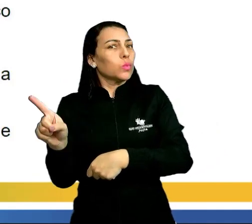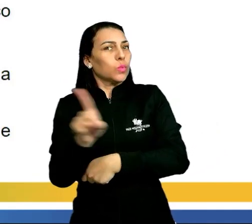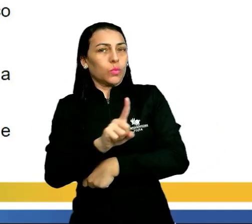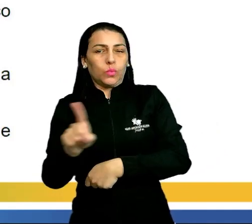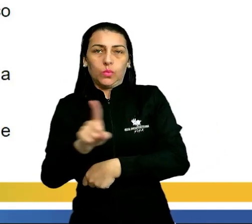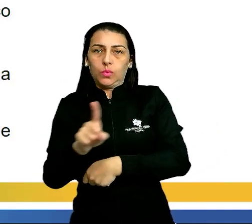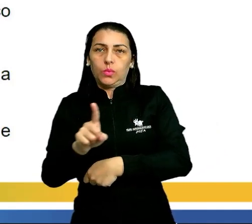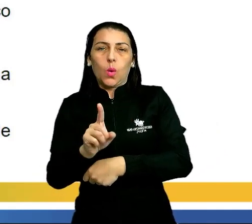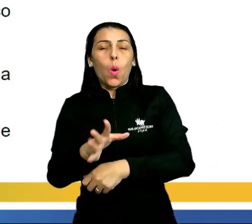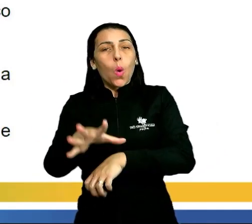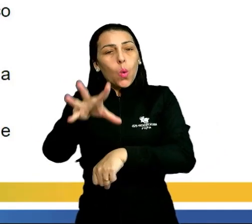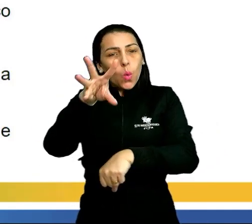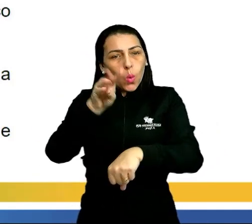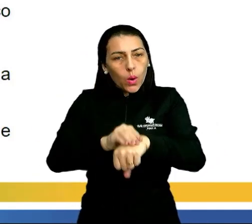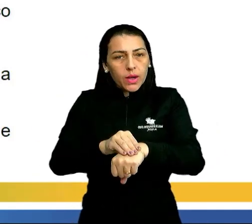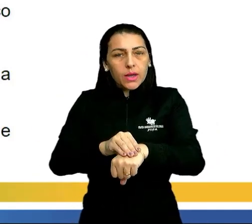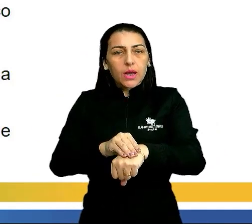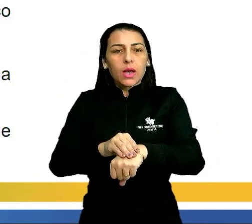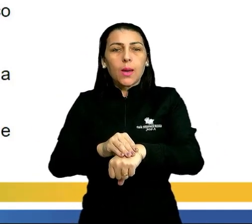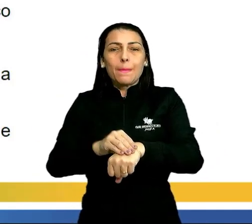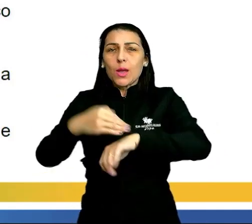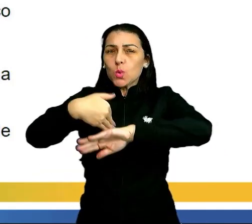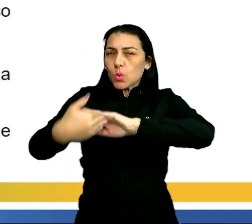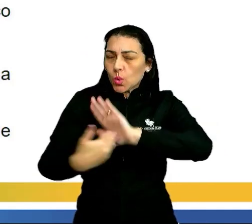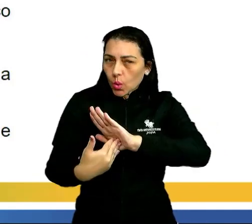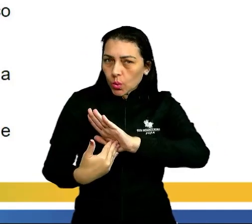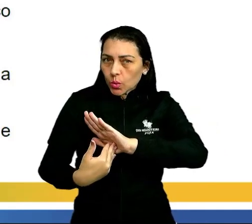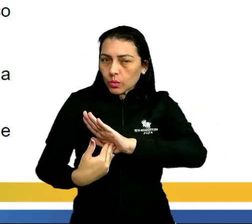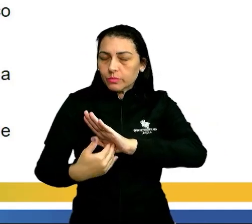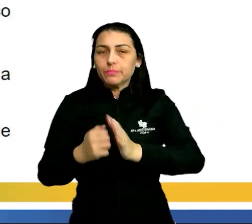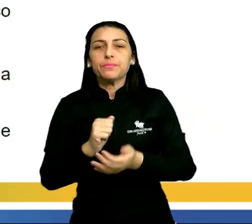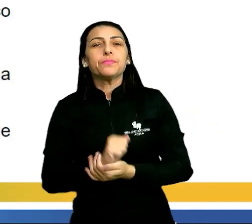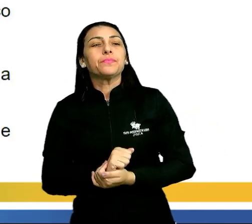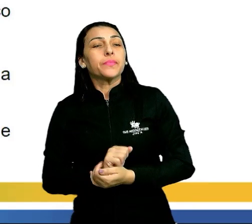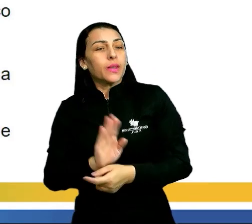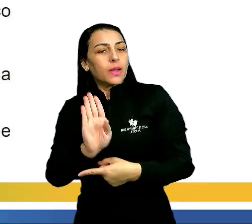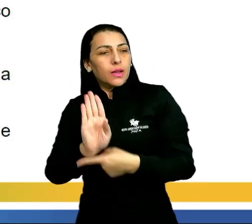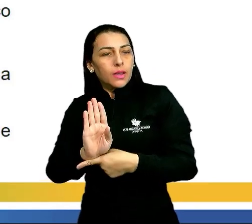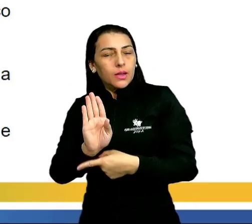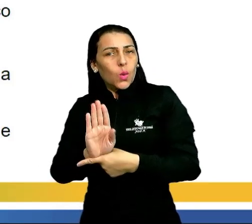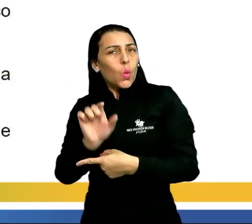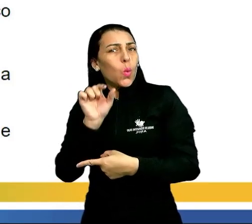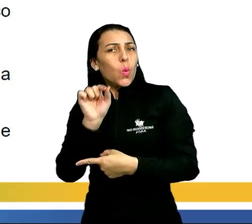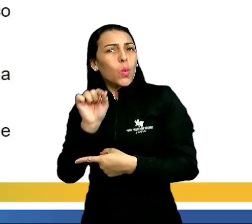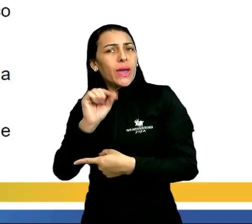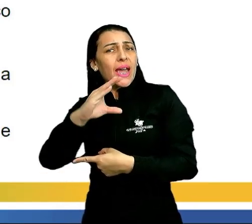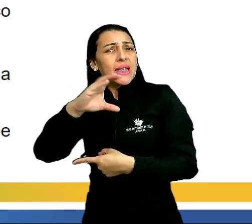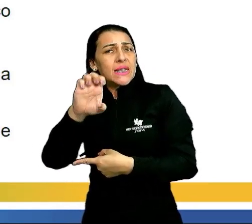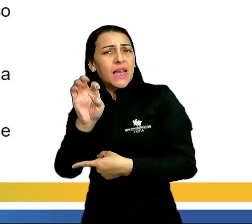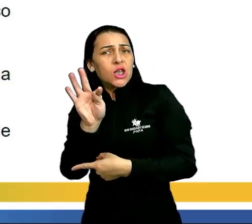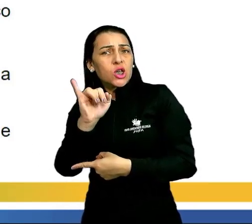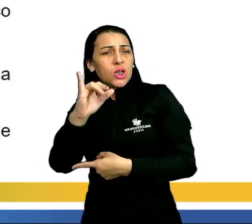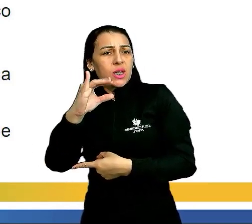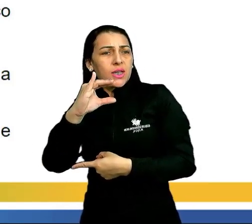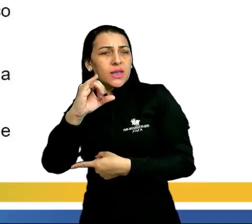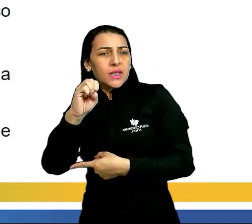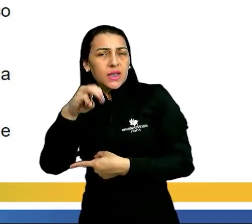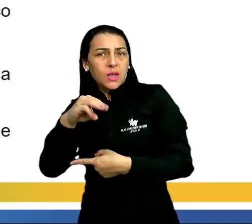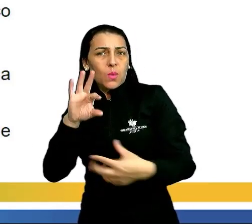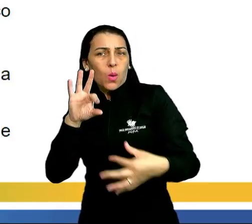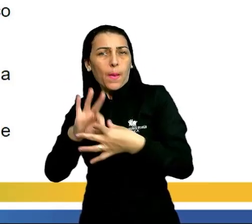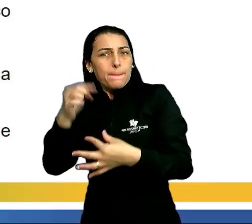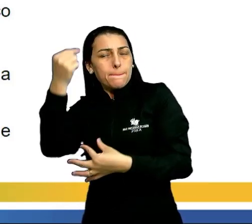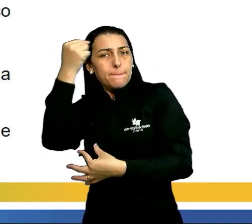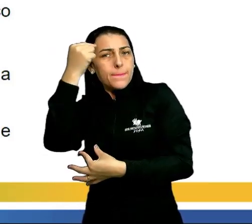impossível alcançar o conhecimento absoluto. Então essa é a letra A, não é? Então, o que é ceticismo? O ceticismo é uma corrente